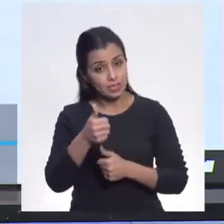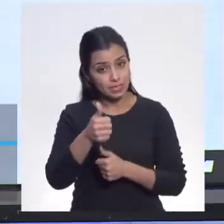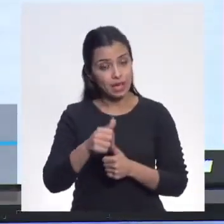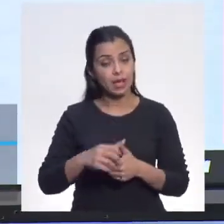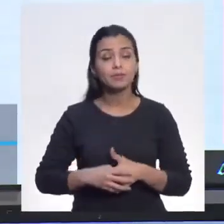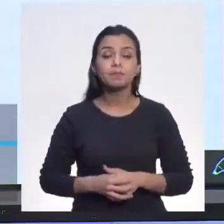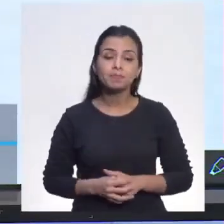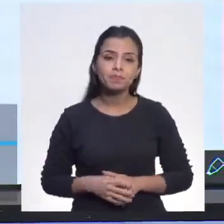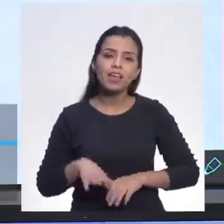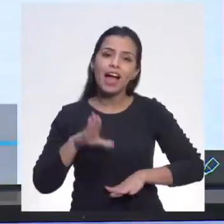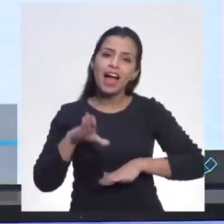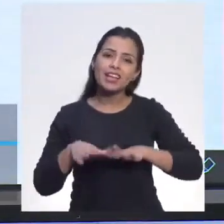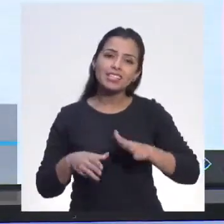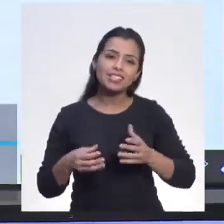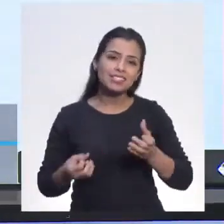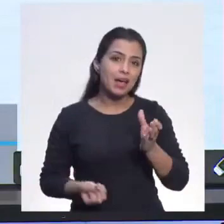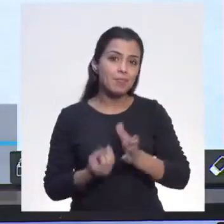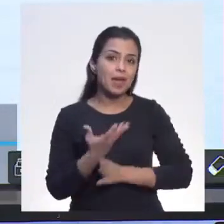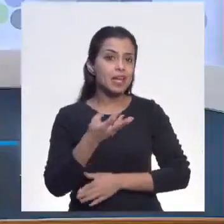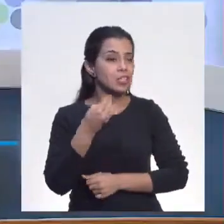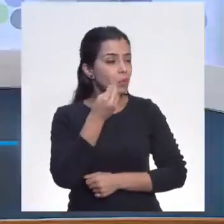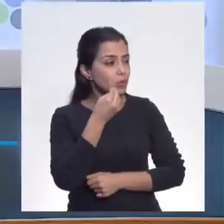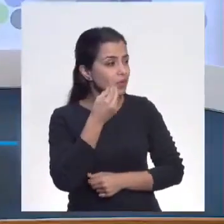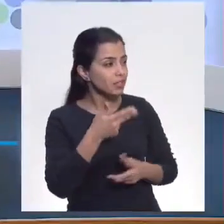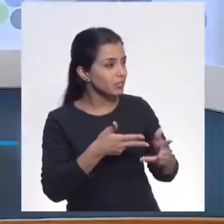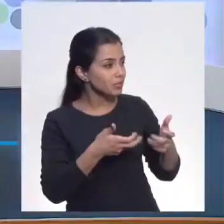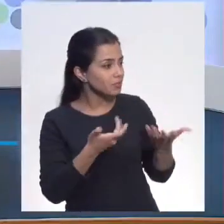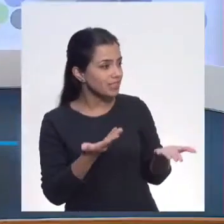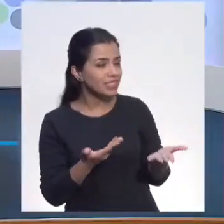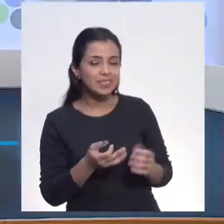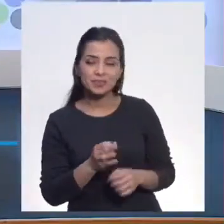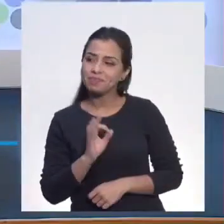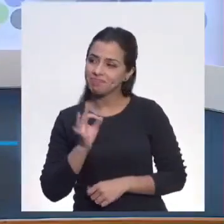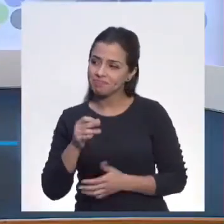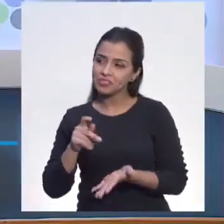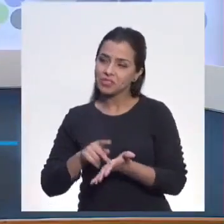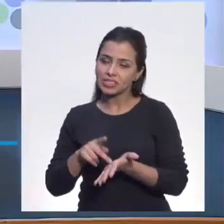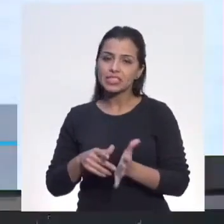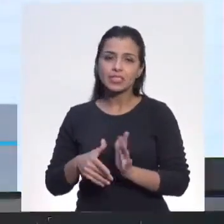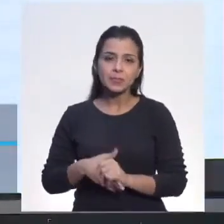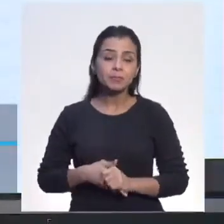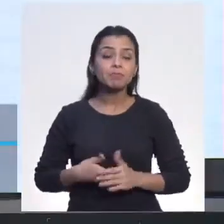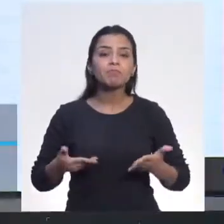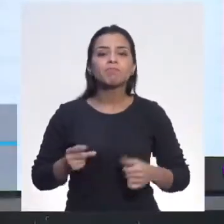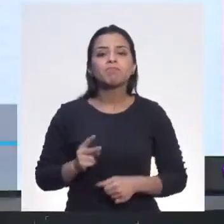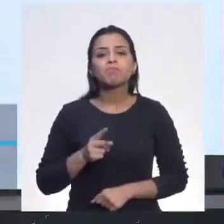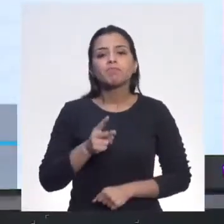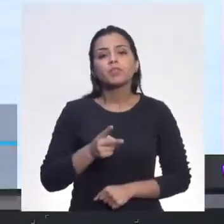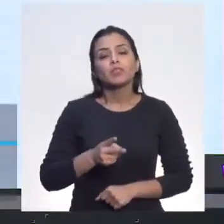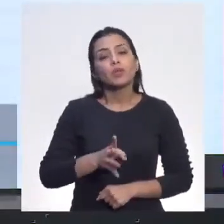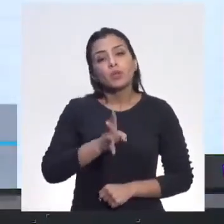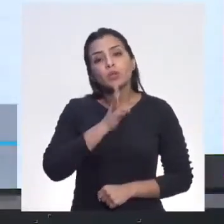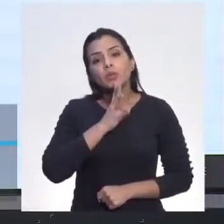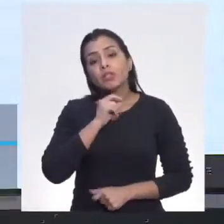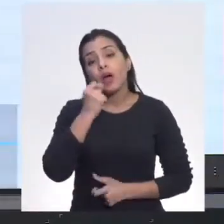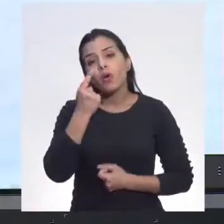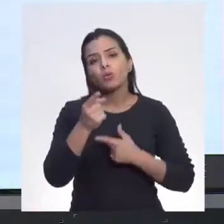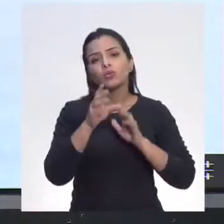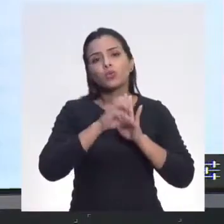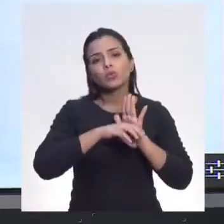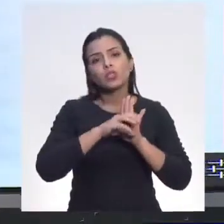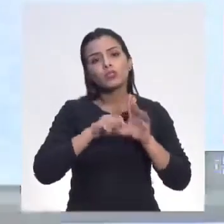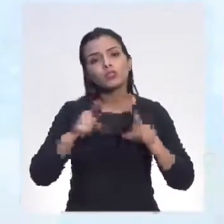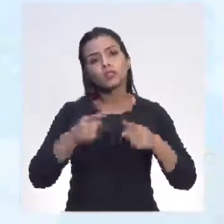Às vezes as oportunidades aparecem onde a gente menos espera, né, professora Fernanda? É verdade. Tá? Vamos dar sequência aqui. Então, vamos conhecer um pouquinho os conceitos de